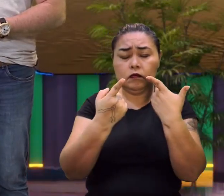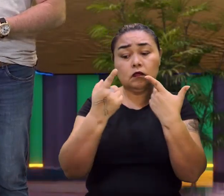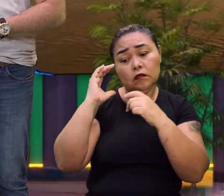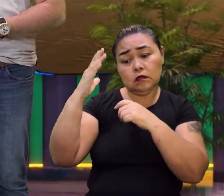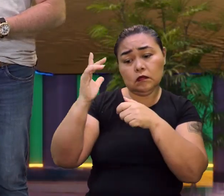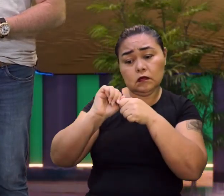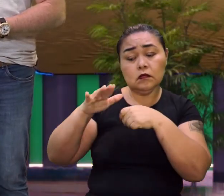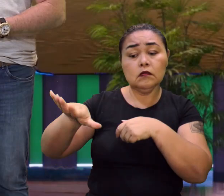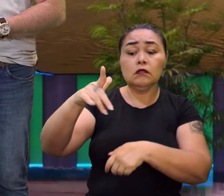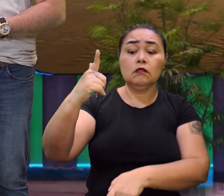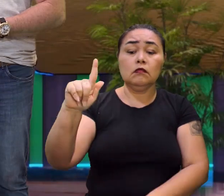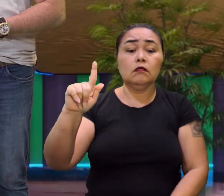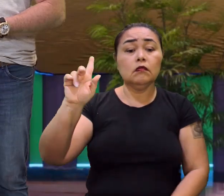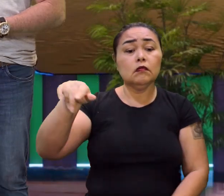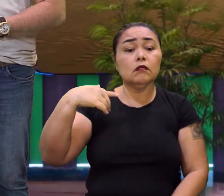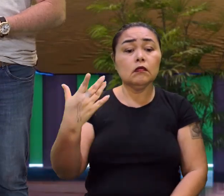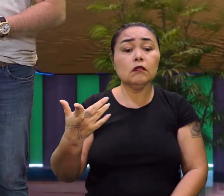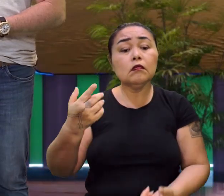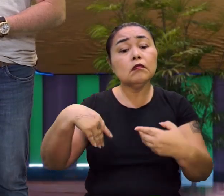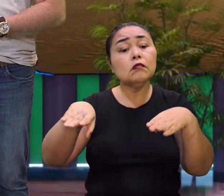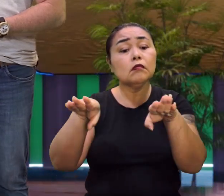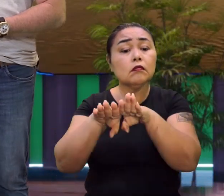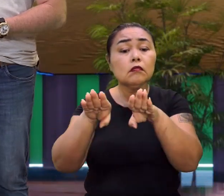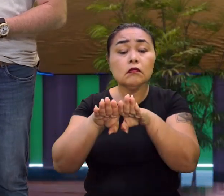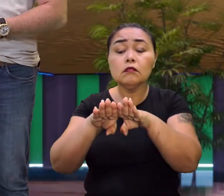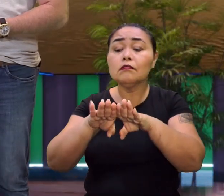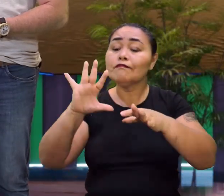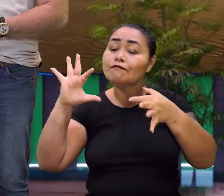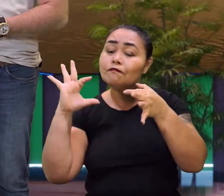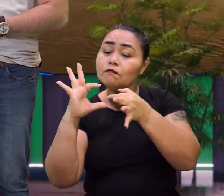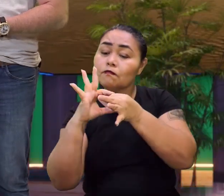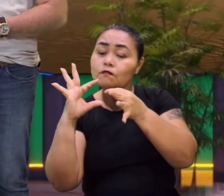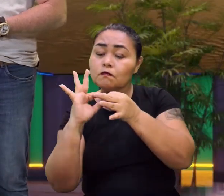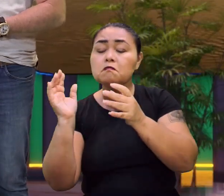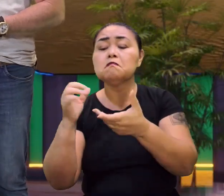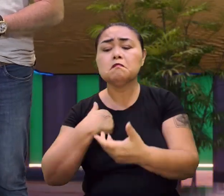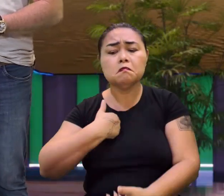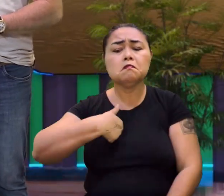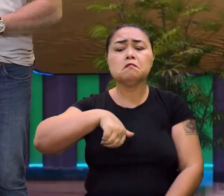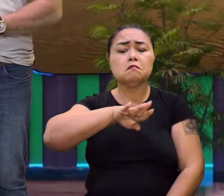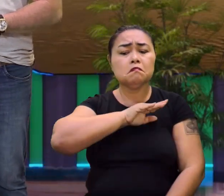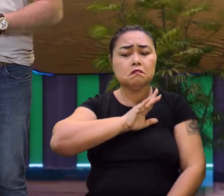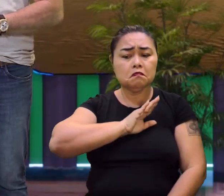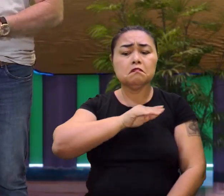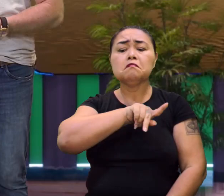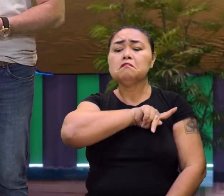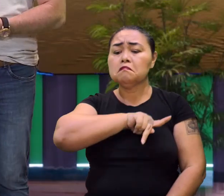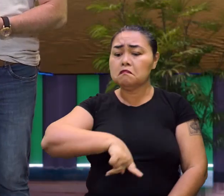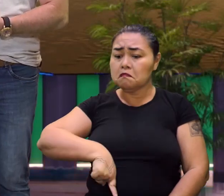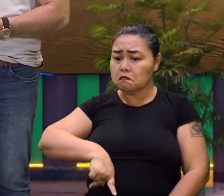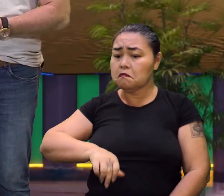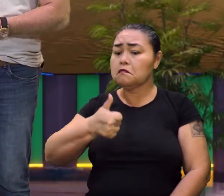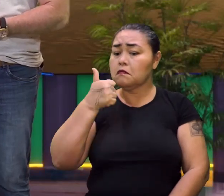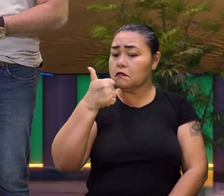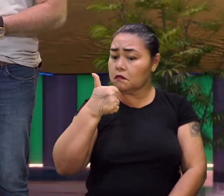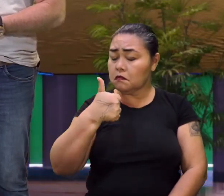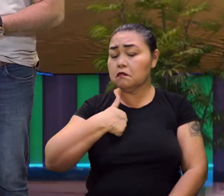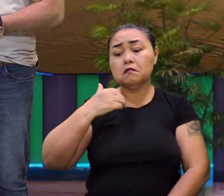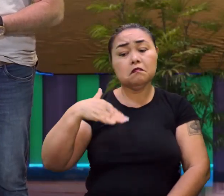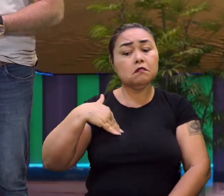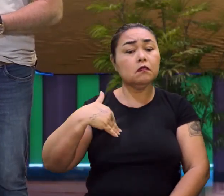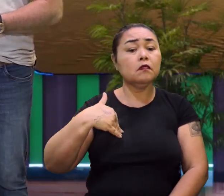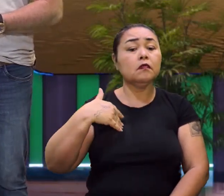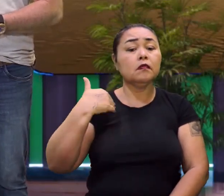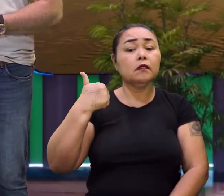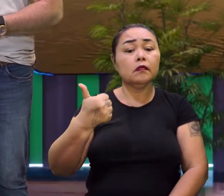científica na área geográfica, a gente também tem que contextualizar ele como um grande estadista que Com foi. certeza. É isso, Rogério? Muito bem, professor